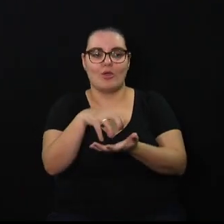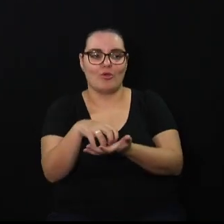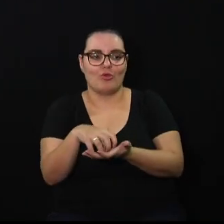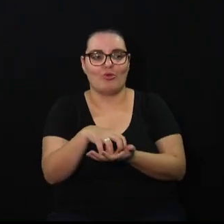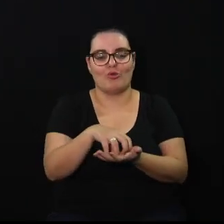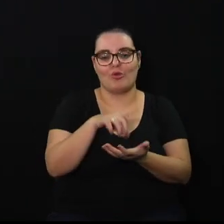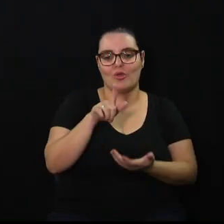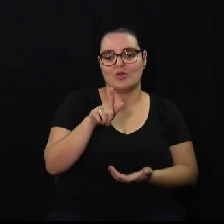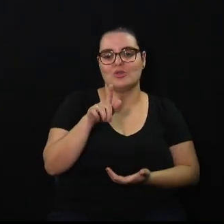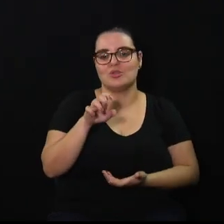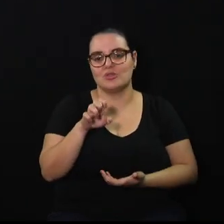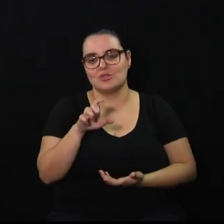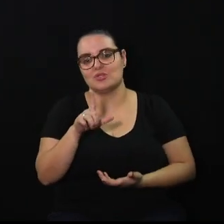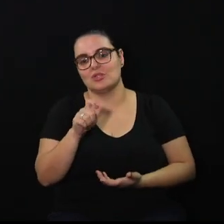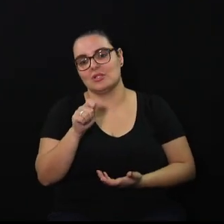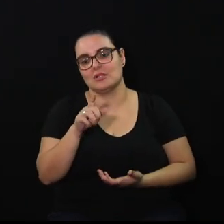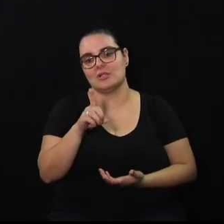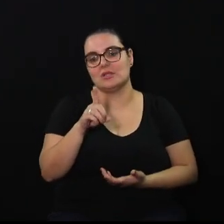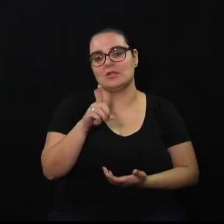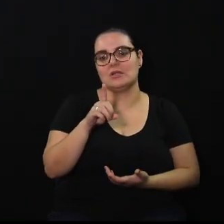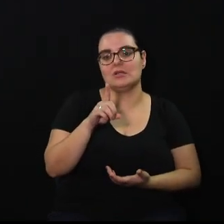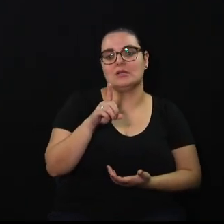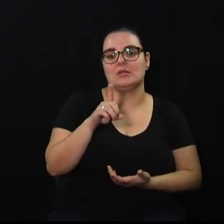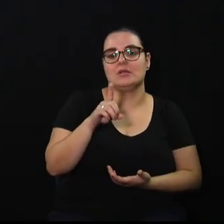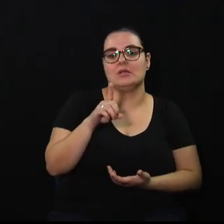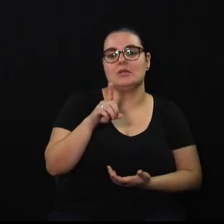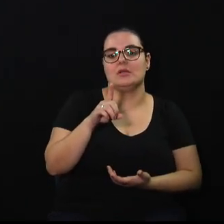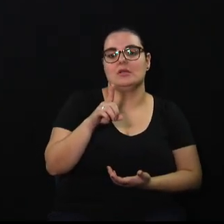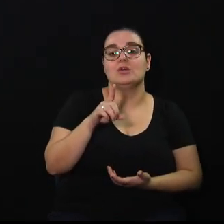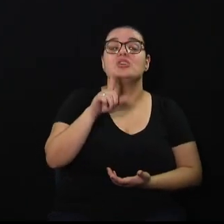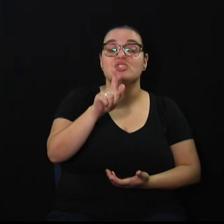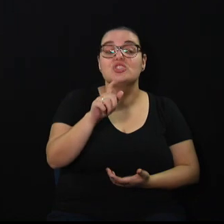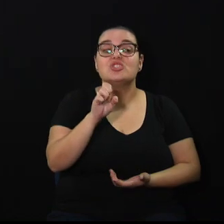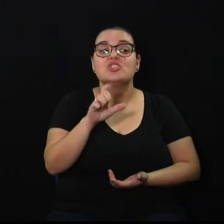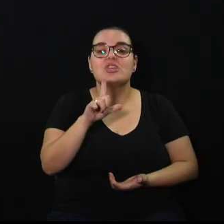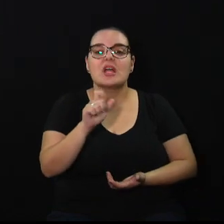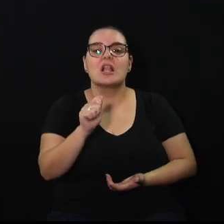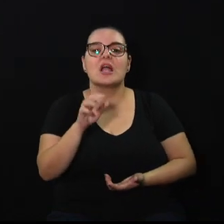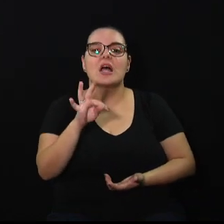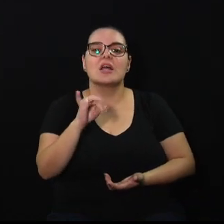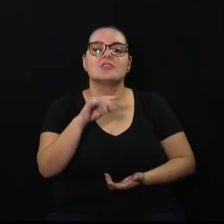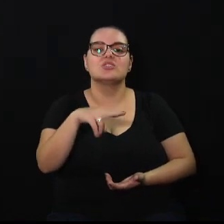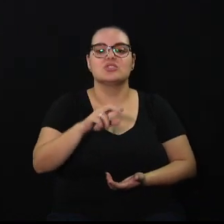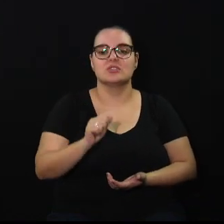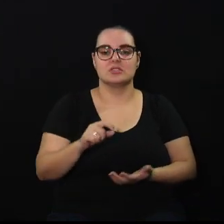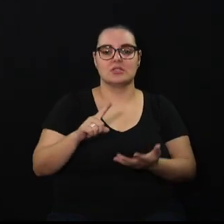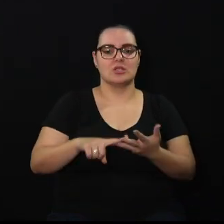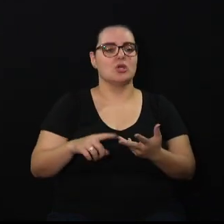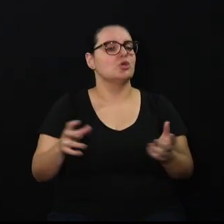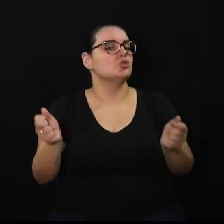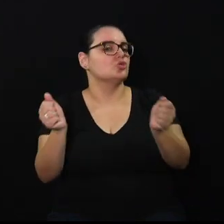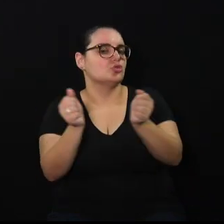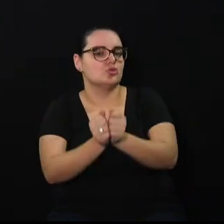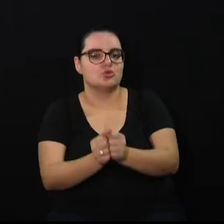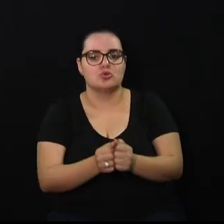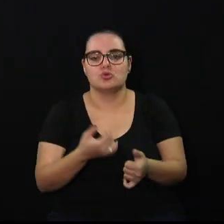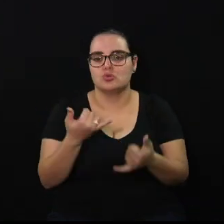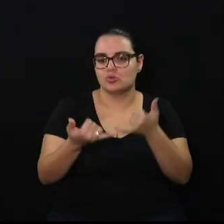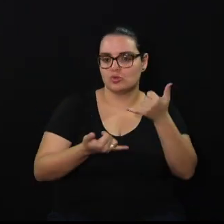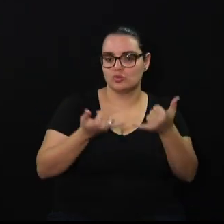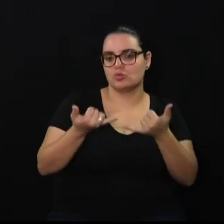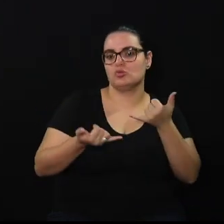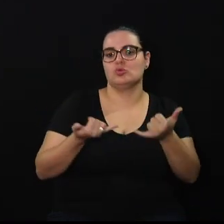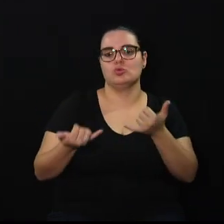colocou gela a gente coloca na gelateria geladeira com o seu brinquedinho preferido não muito também